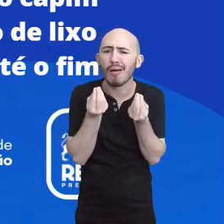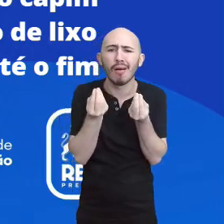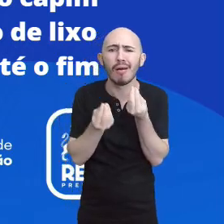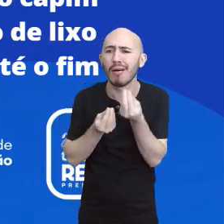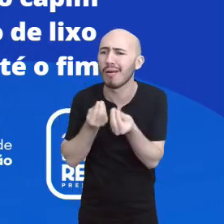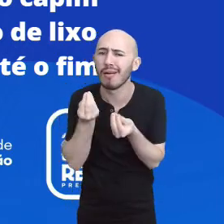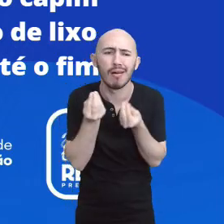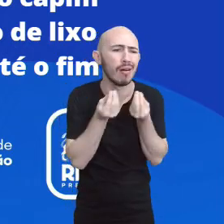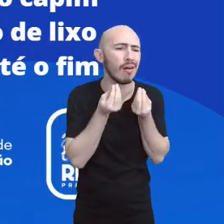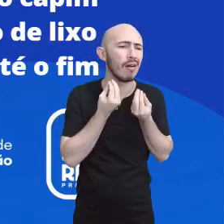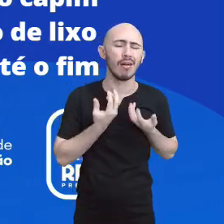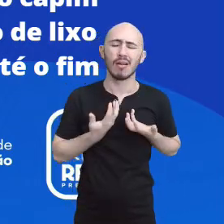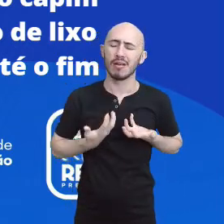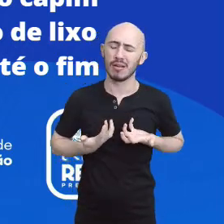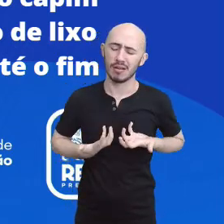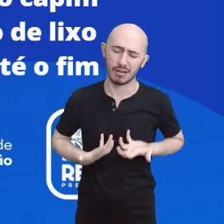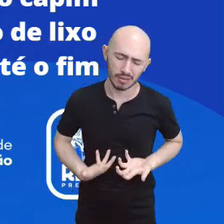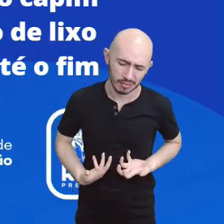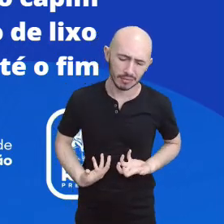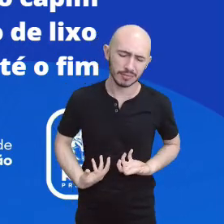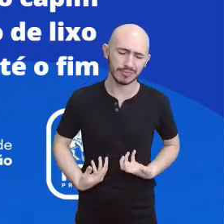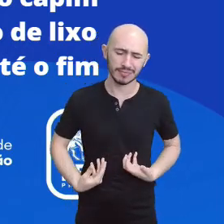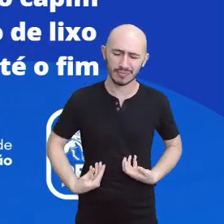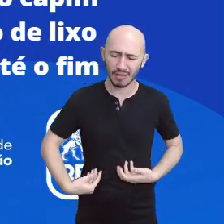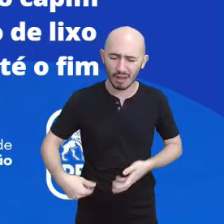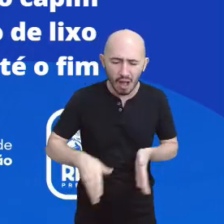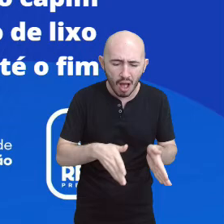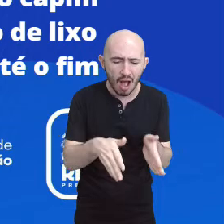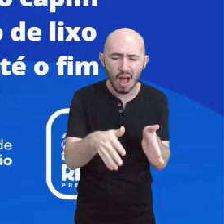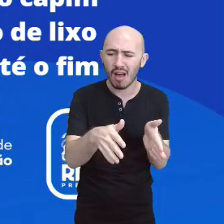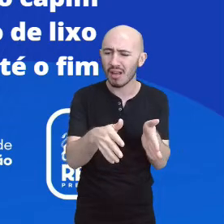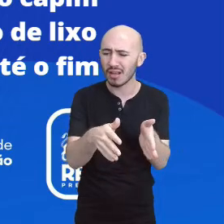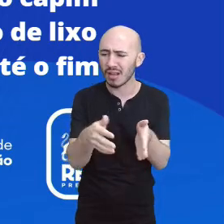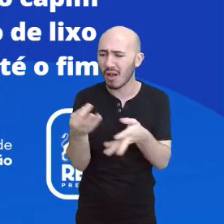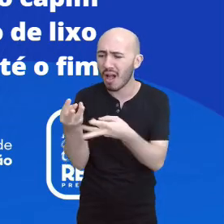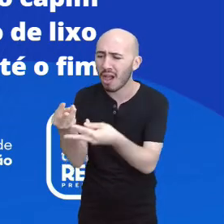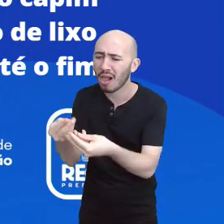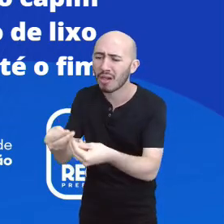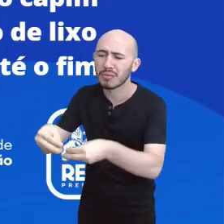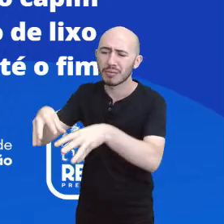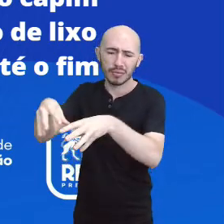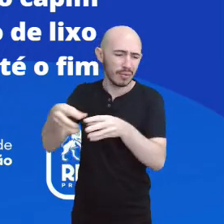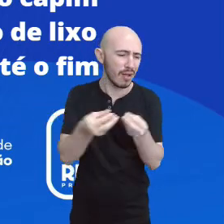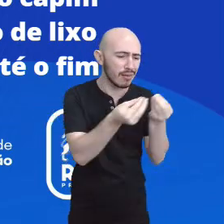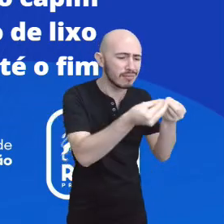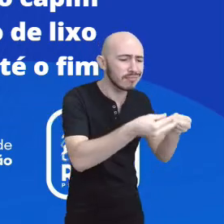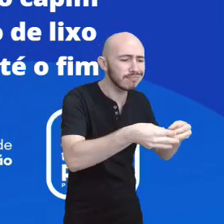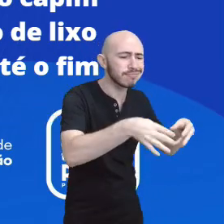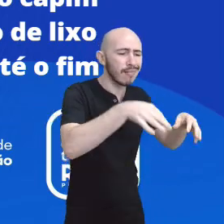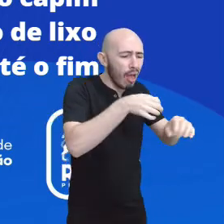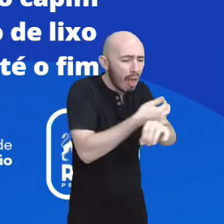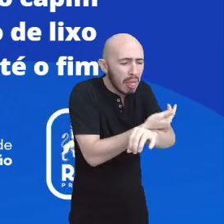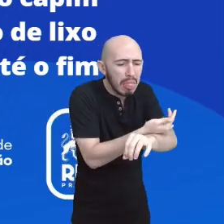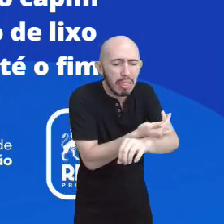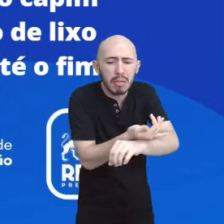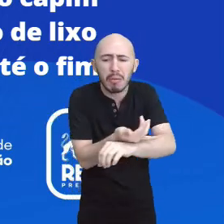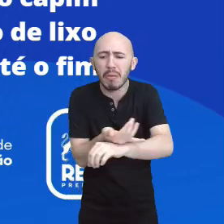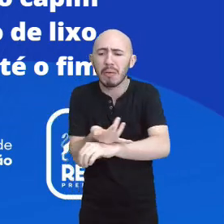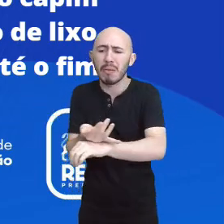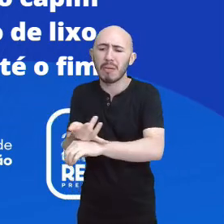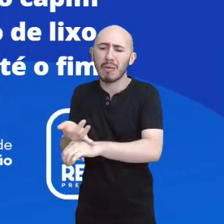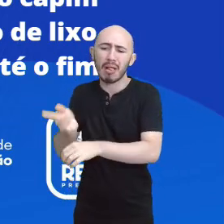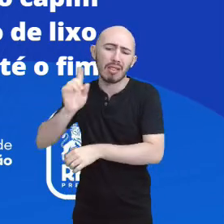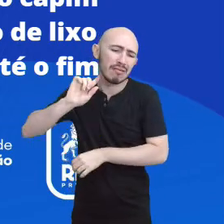já indisposto. Arrasaram suas margens, restando só o capim. Encheram-no